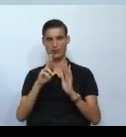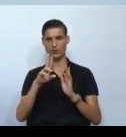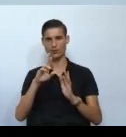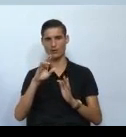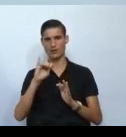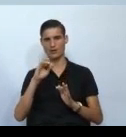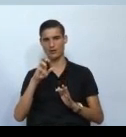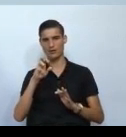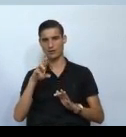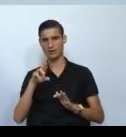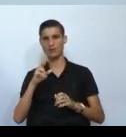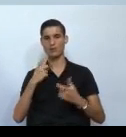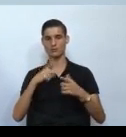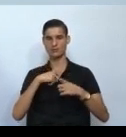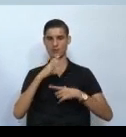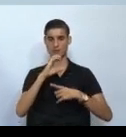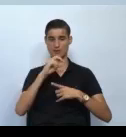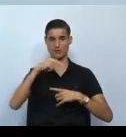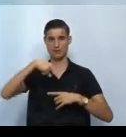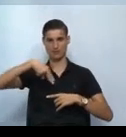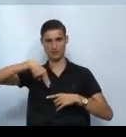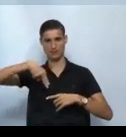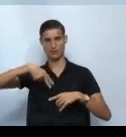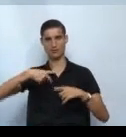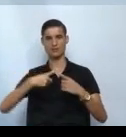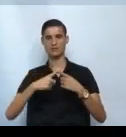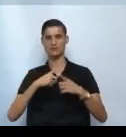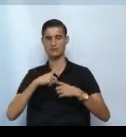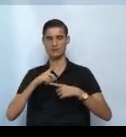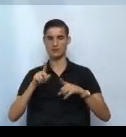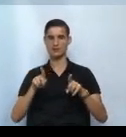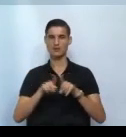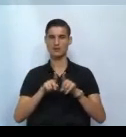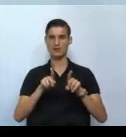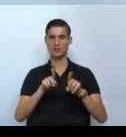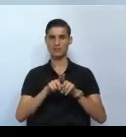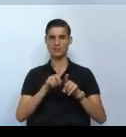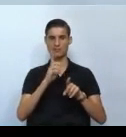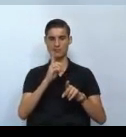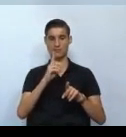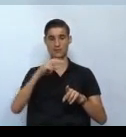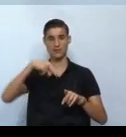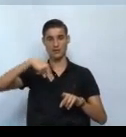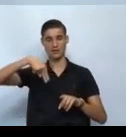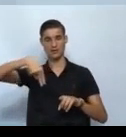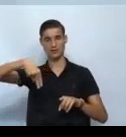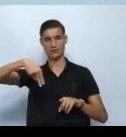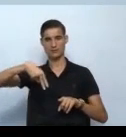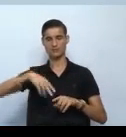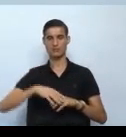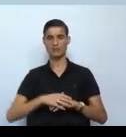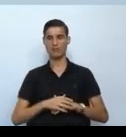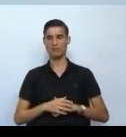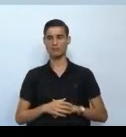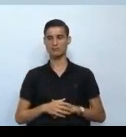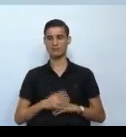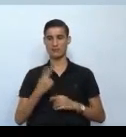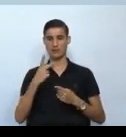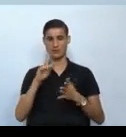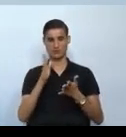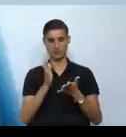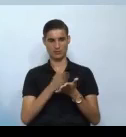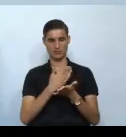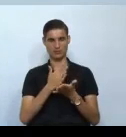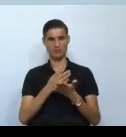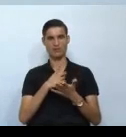os coeficientes Cn, e aqui nós temos o coeficiente Dn, tá? No seu